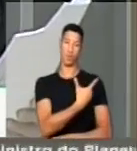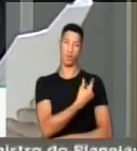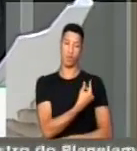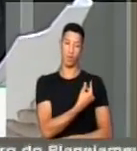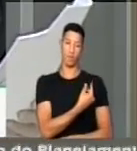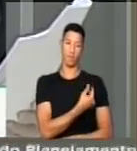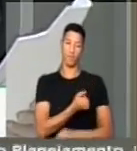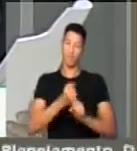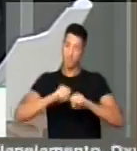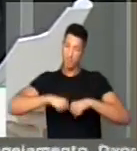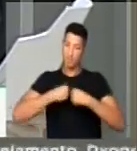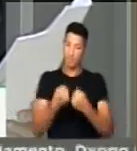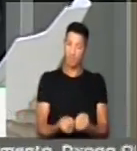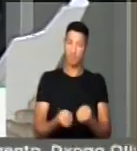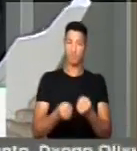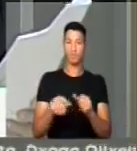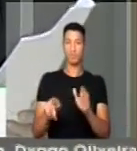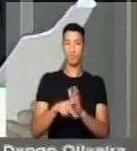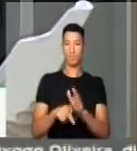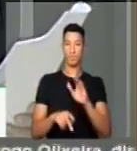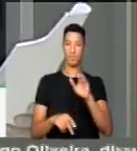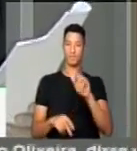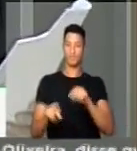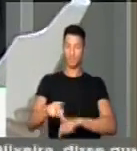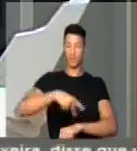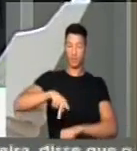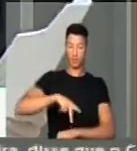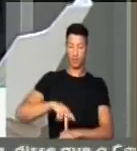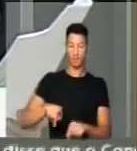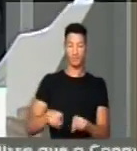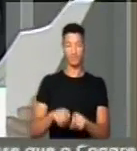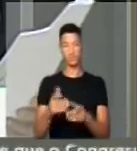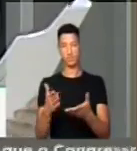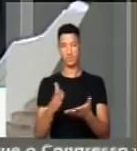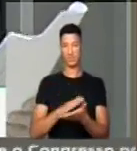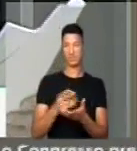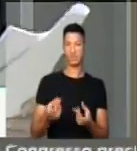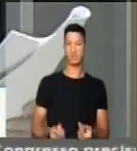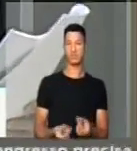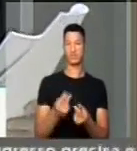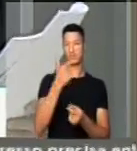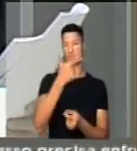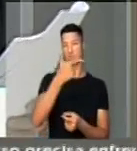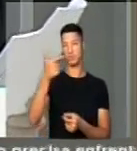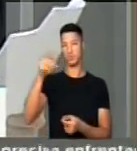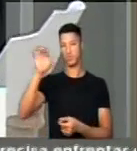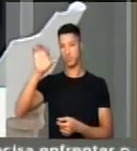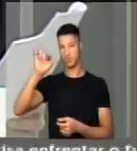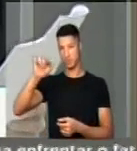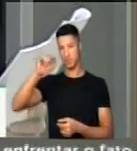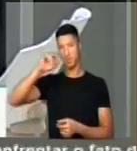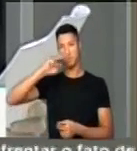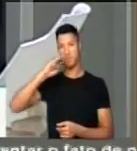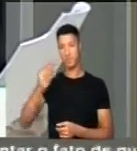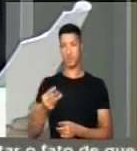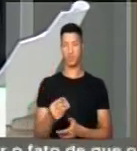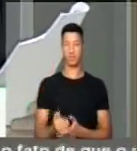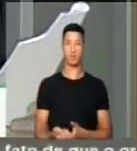vacina, fortalecimento da autossuficiência do país. São investimento de 227